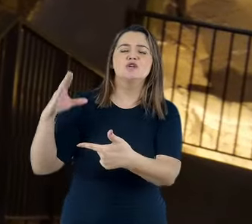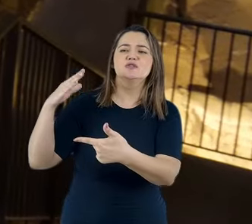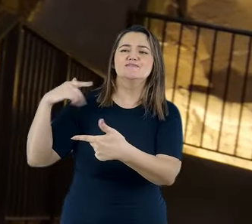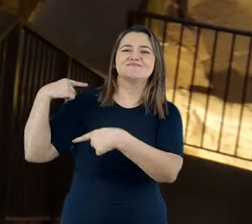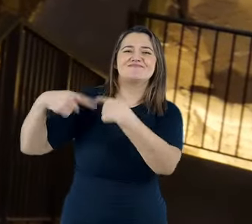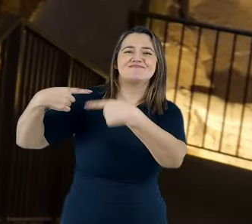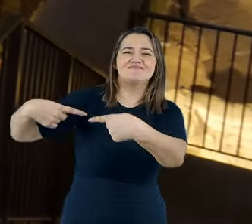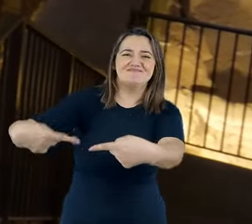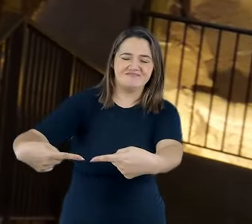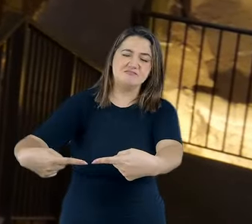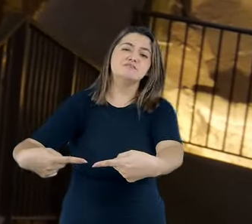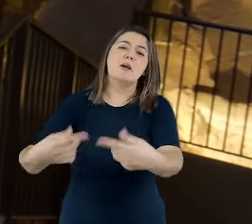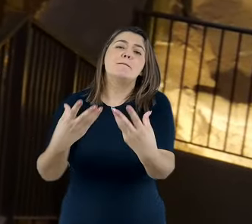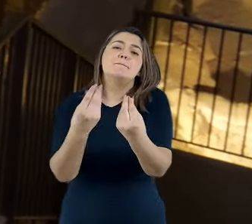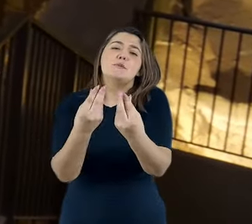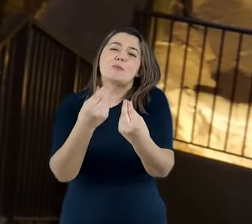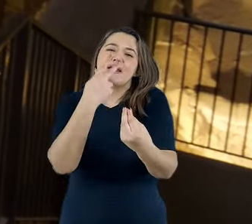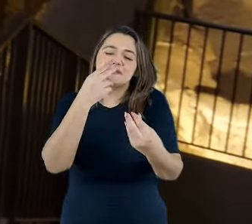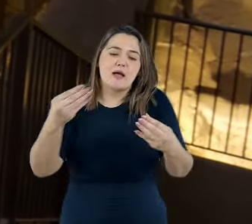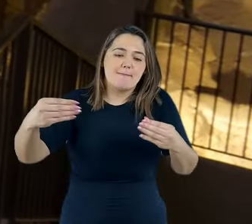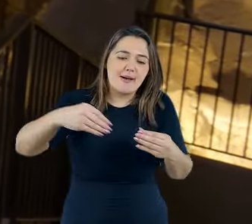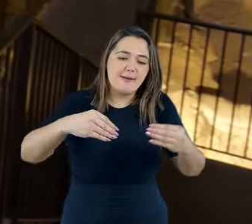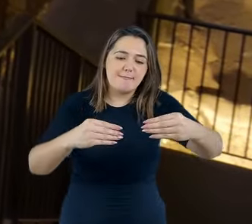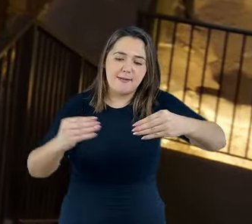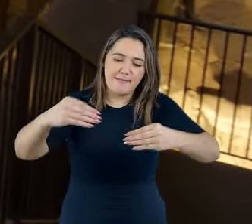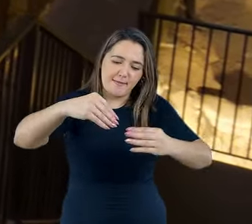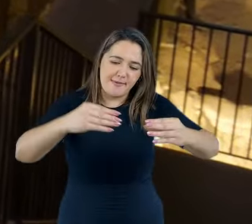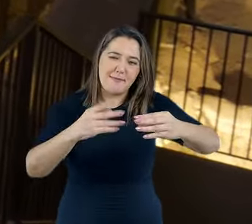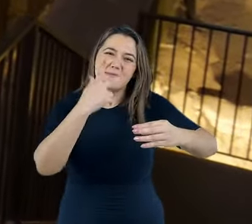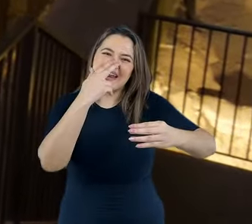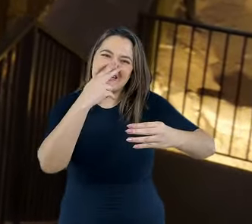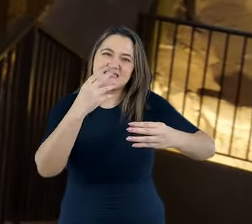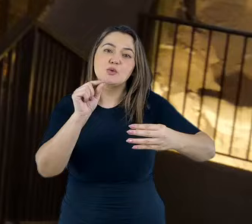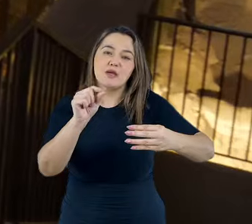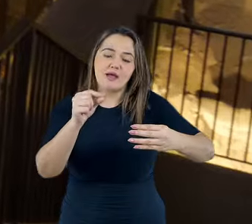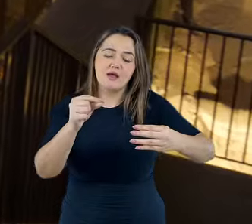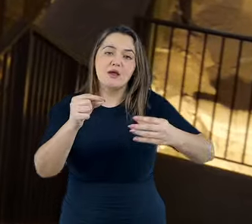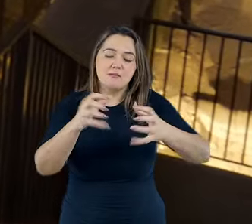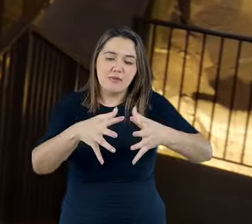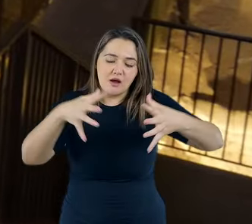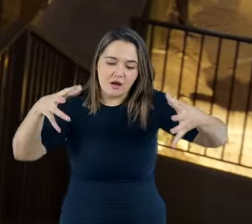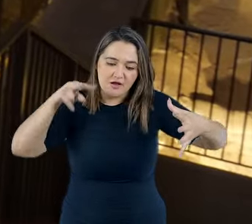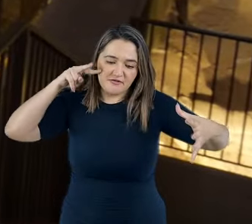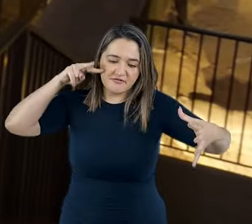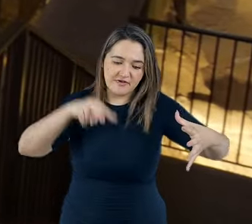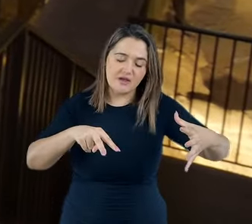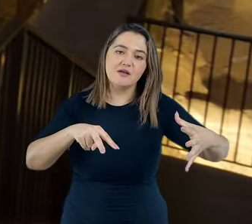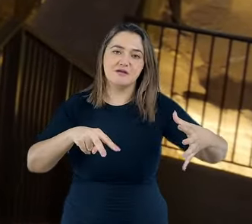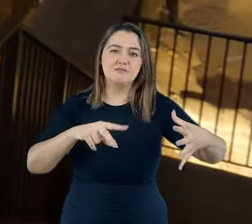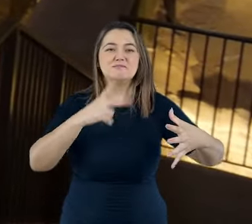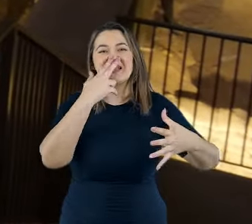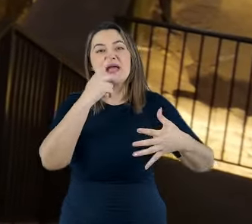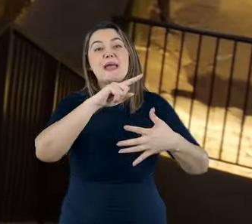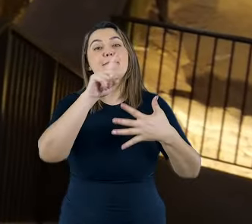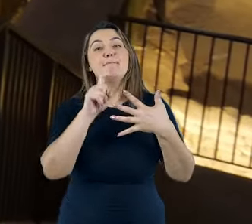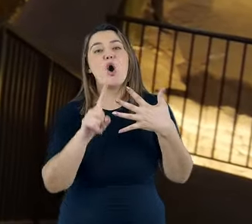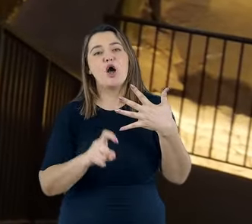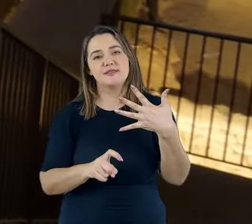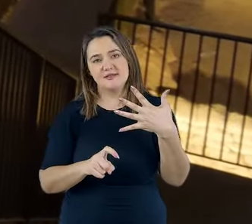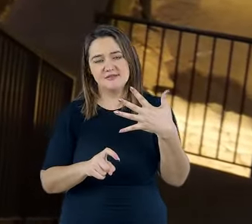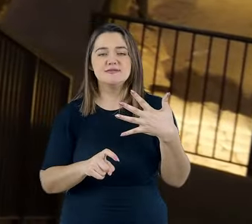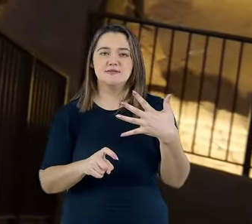seja, é um mosaico de conhecimentos para formar hipóteses de trabalho razoáveis que nos